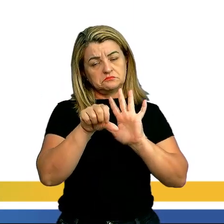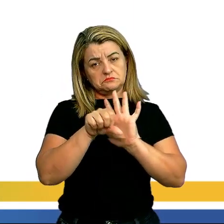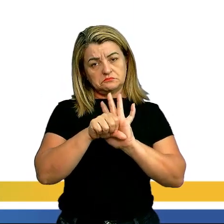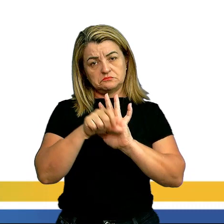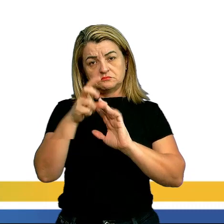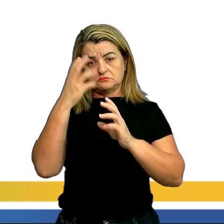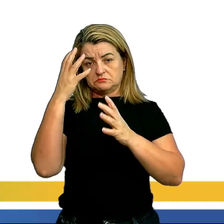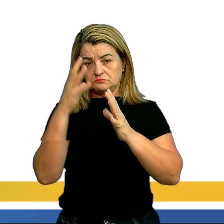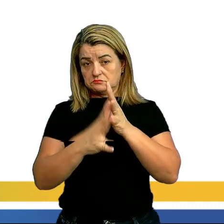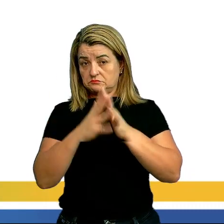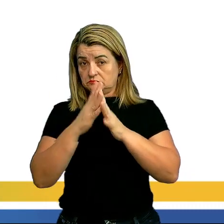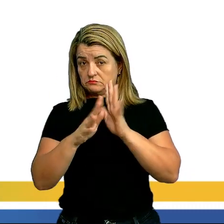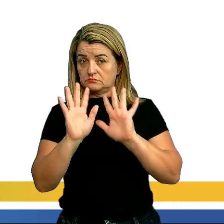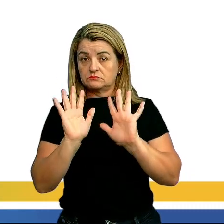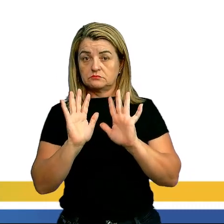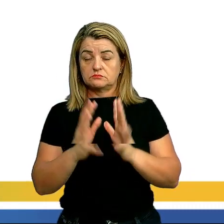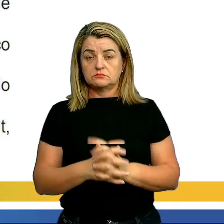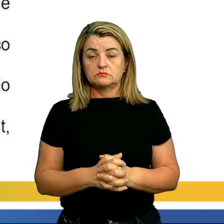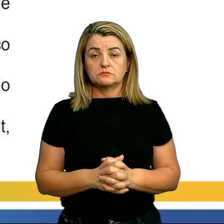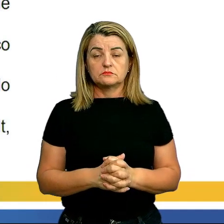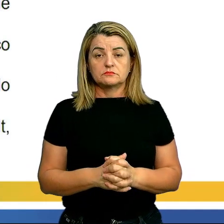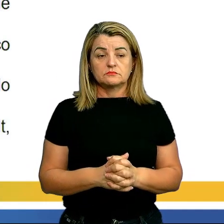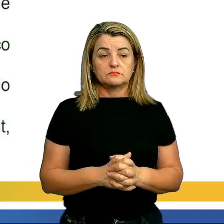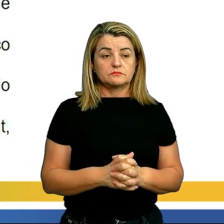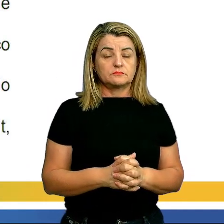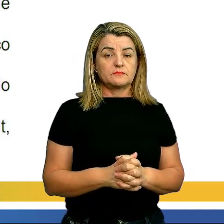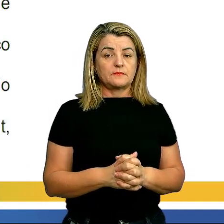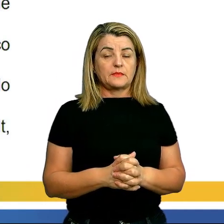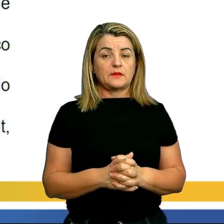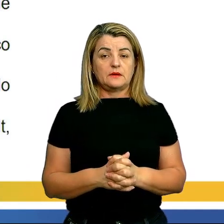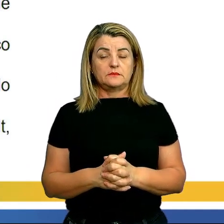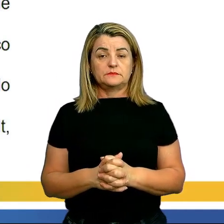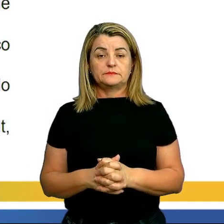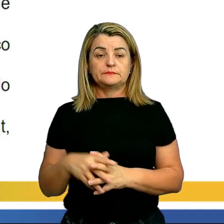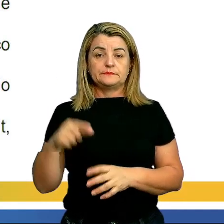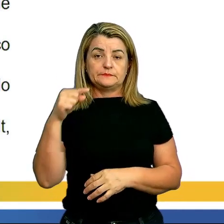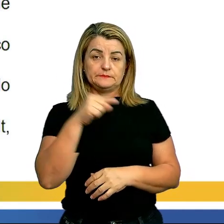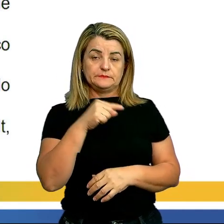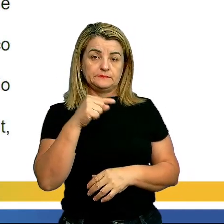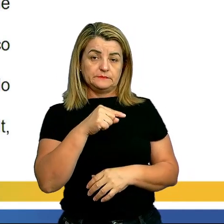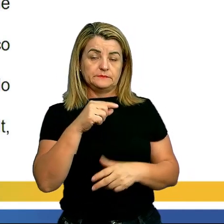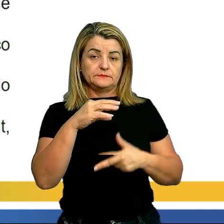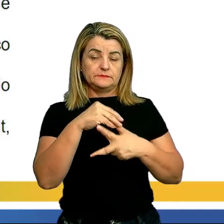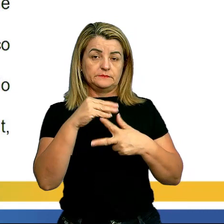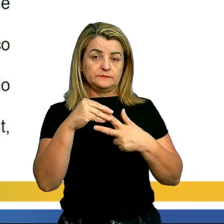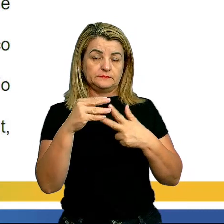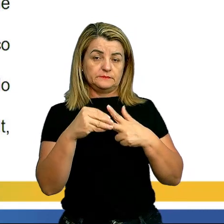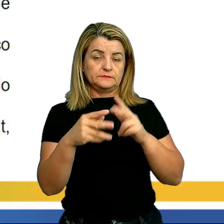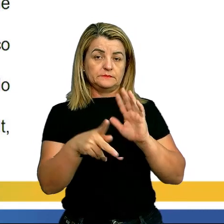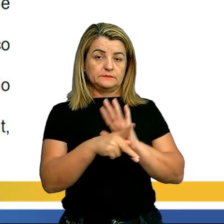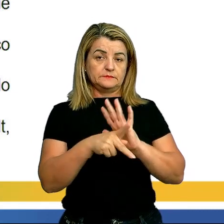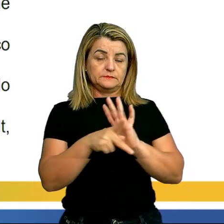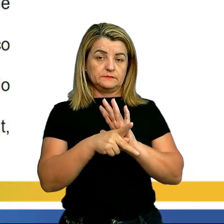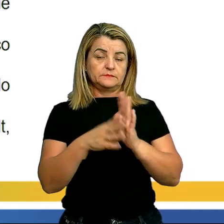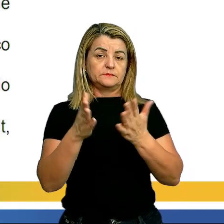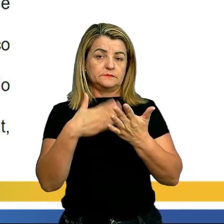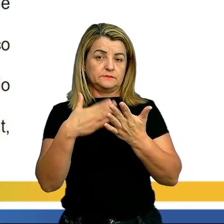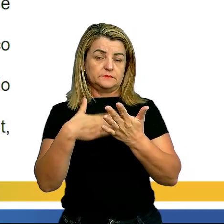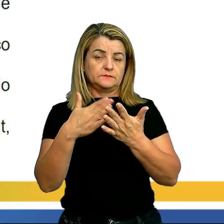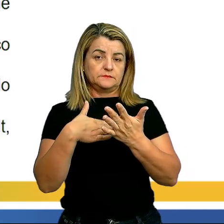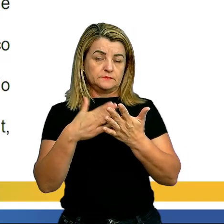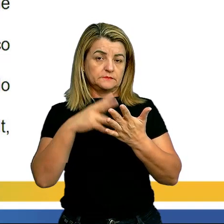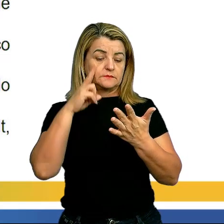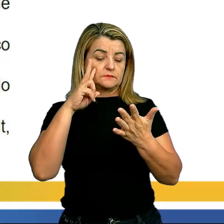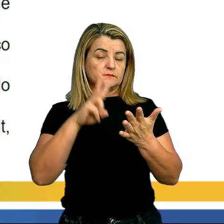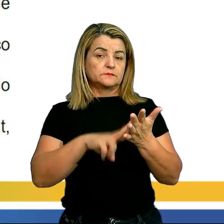Não se confunda. Vamos fazer mais uma questãozinha? Agora essa é uma questão de Enem, muito fácil de encontrar nos cadernos